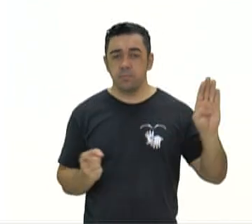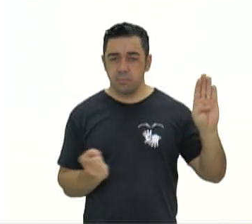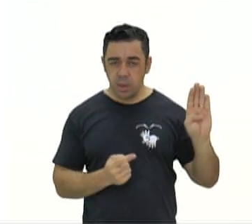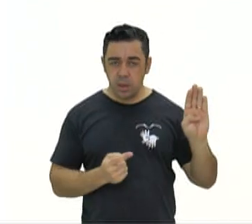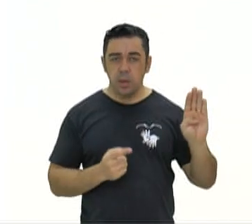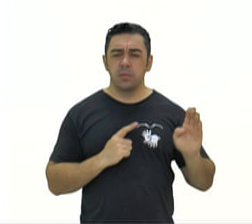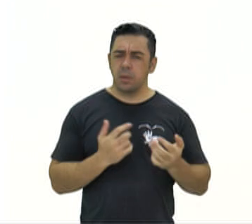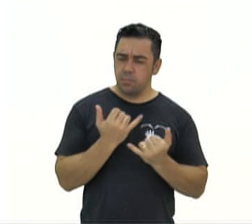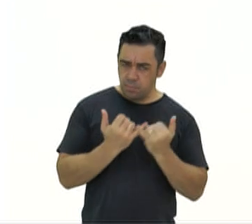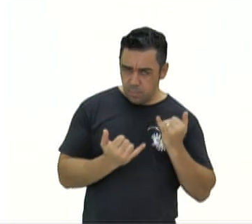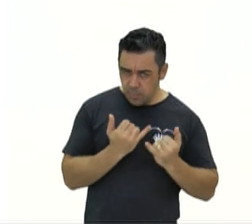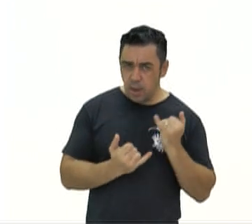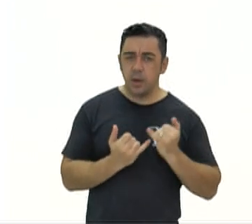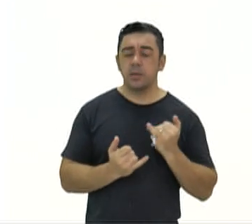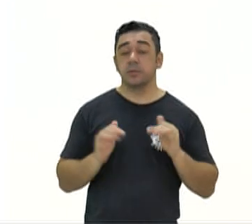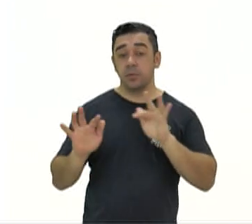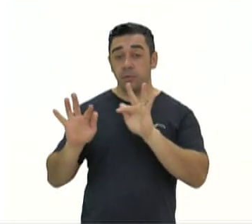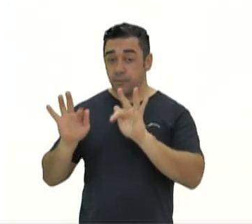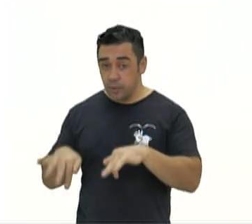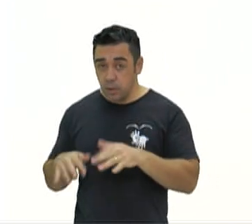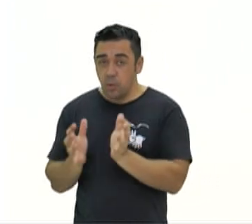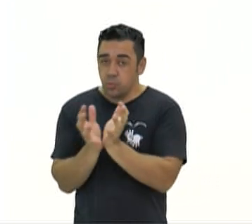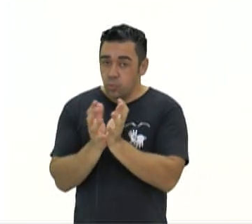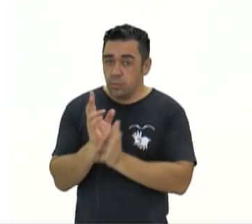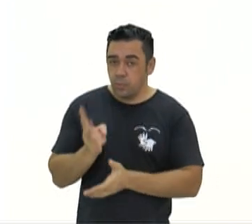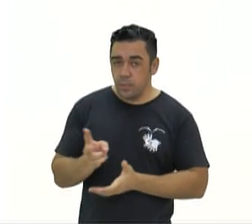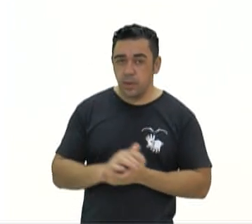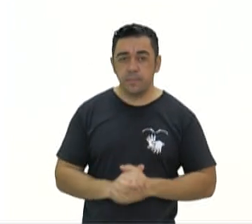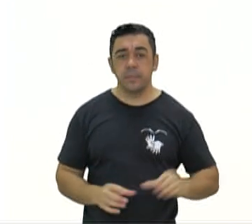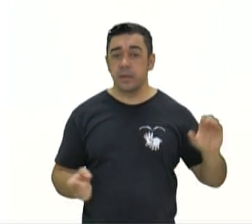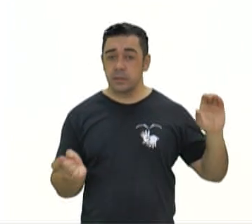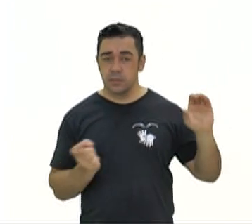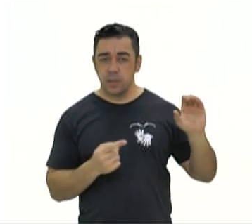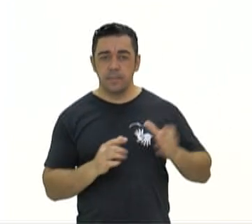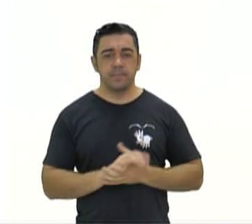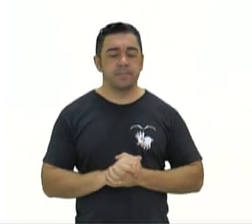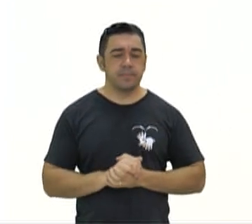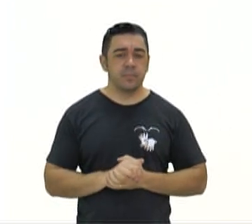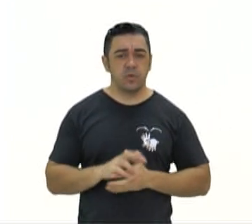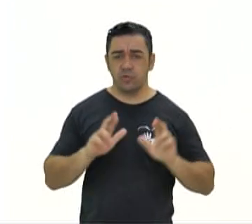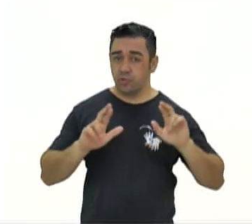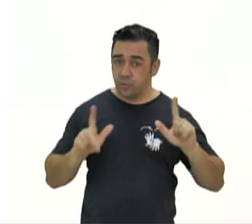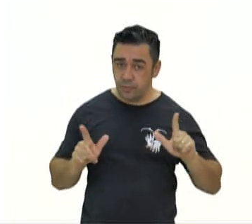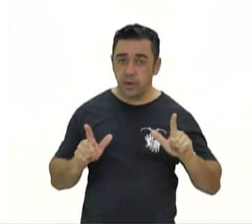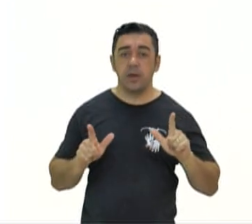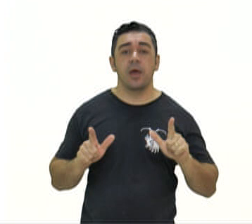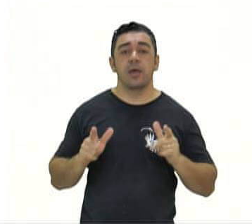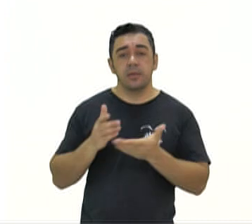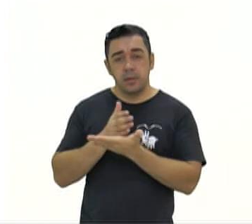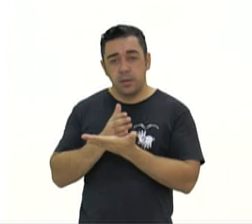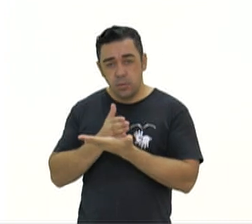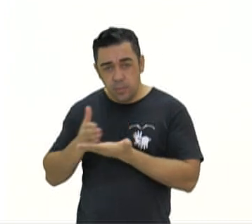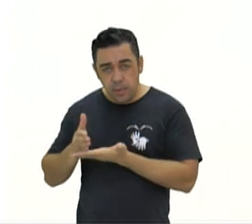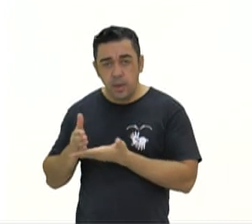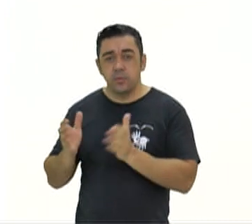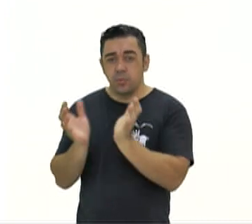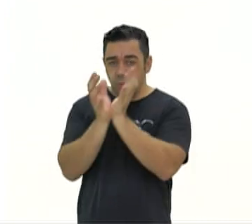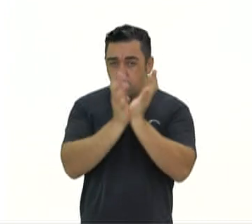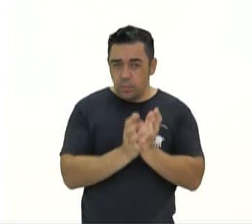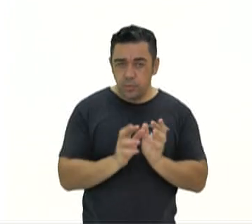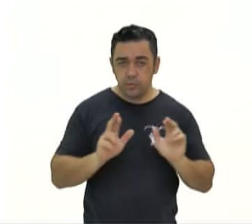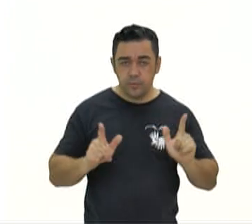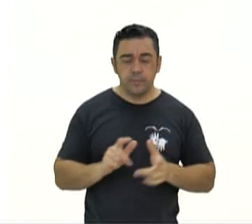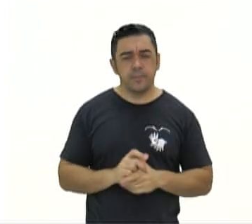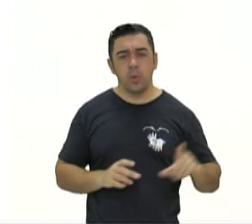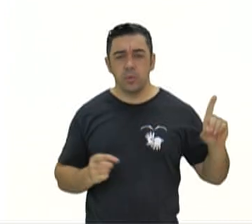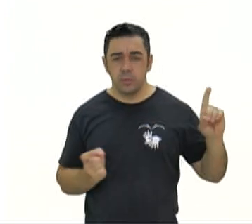forma semelhante nas etapas finais de um mesmo grupo. Letra C, de forma diferente nas etapas iniciais de grupos diferentes. Ou